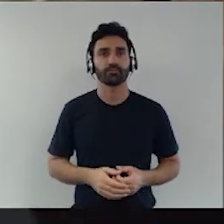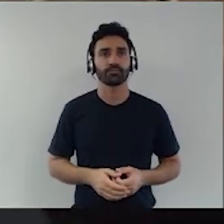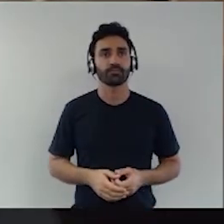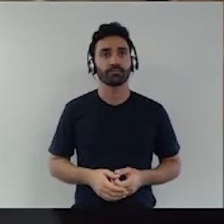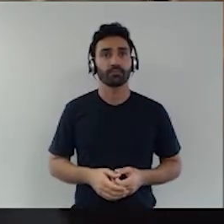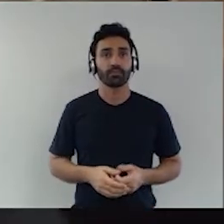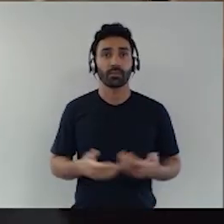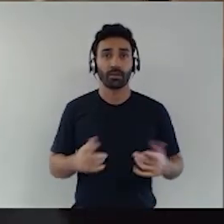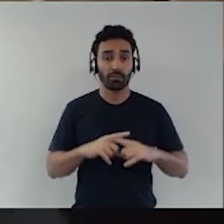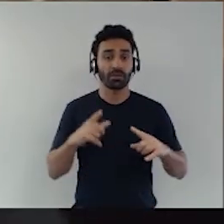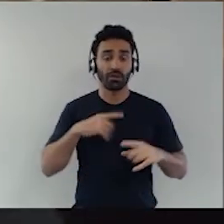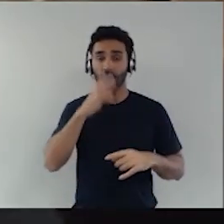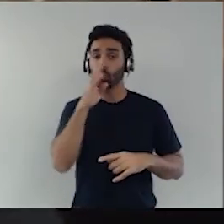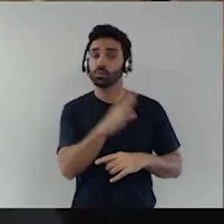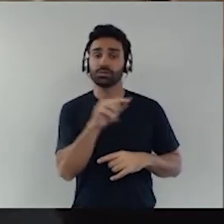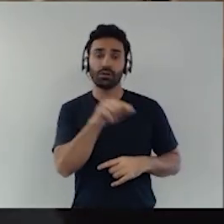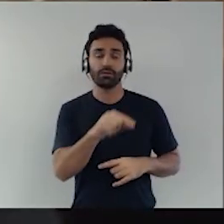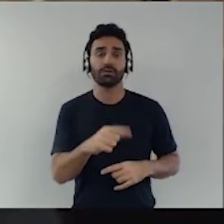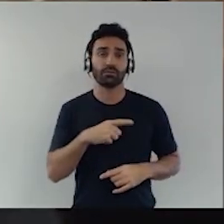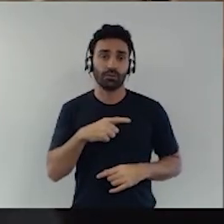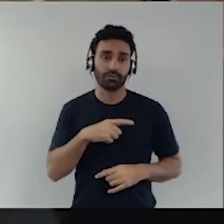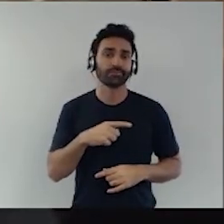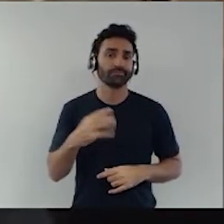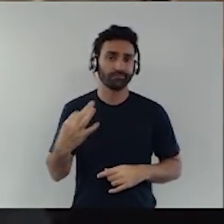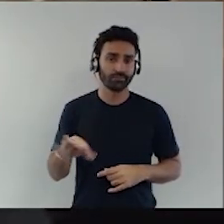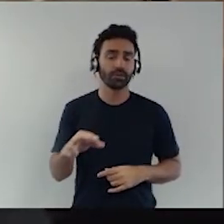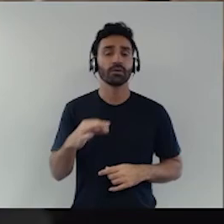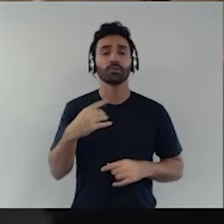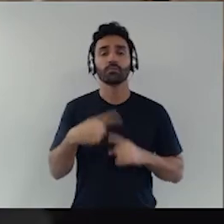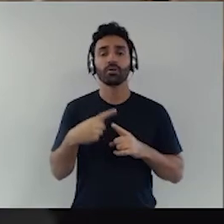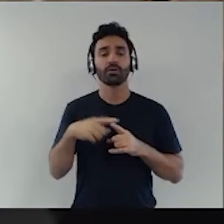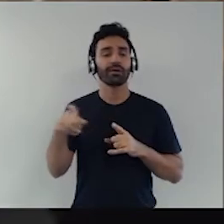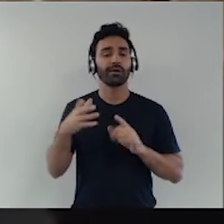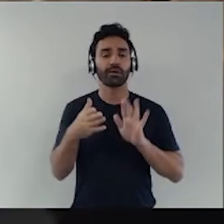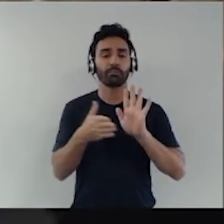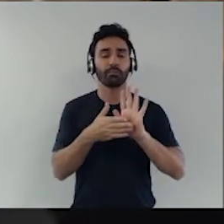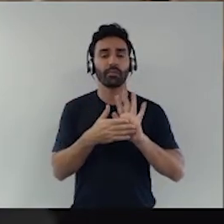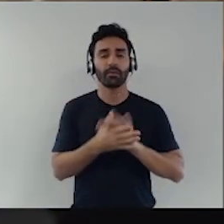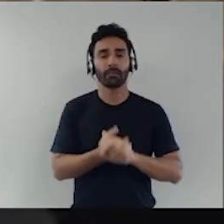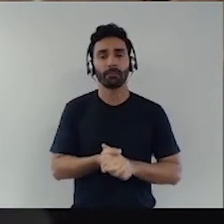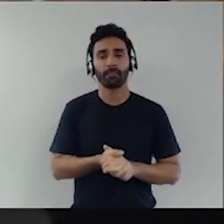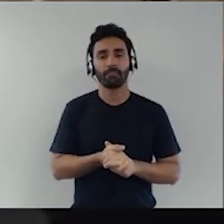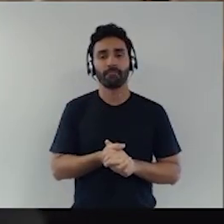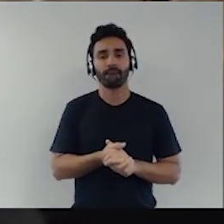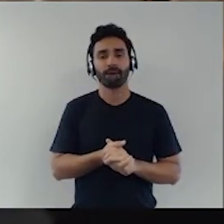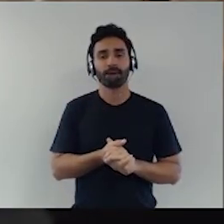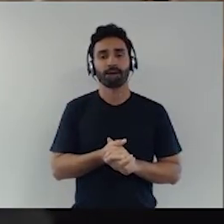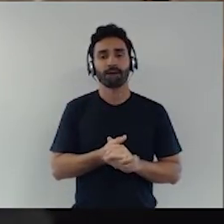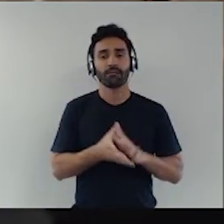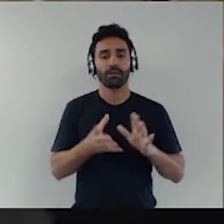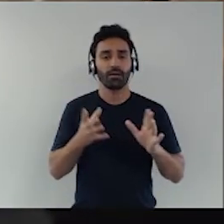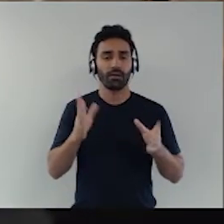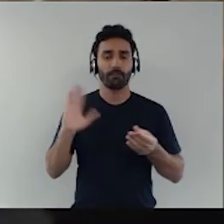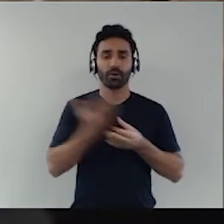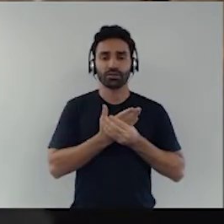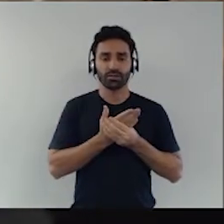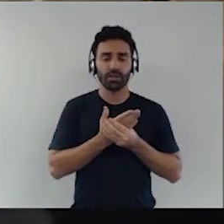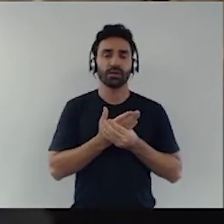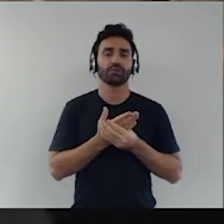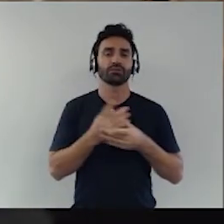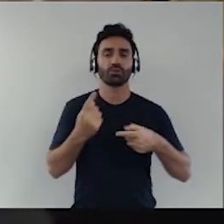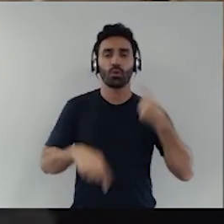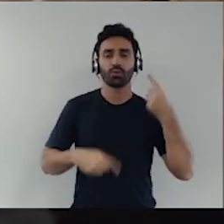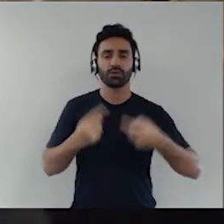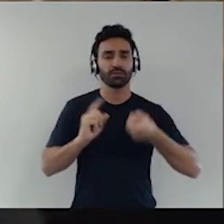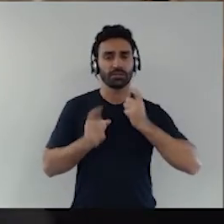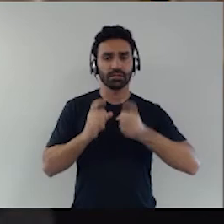sendo criminalizada, né, doutora Sandra, com propositura de demandas de improbidade administrativa, em alguns